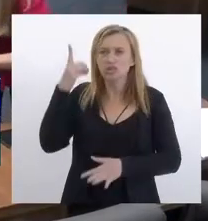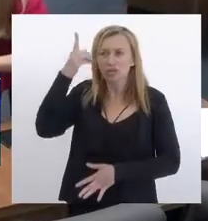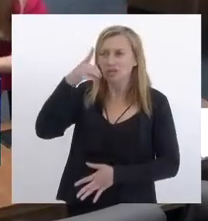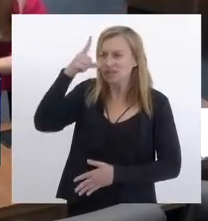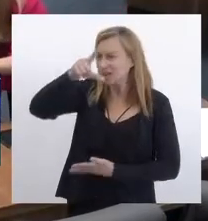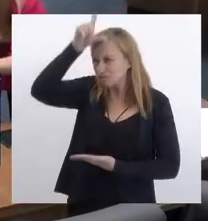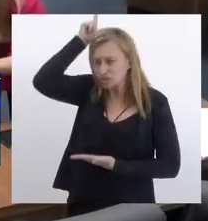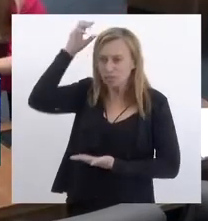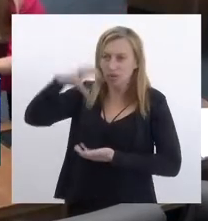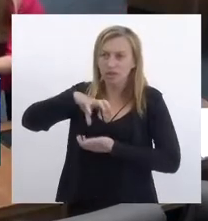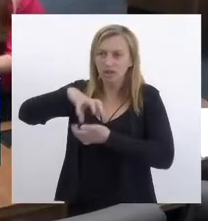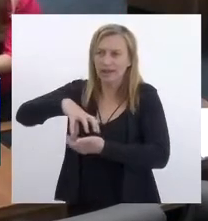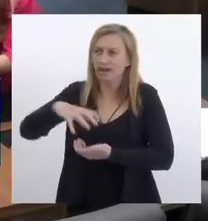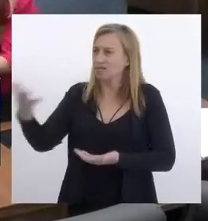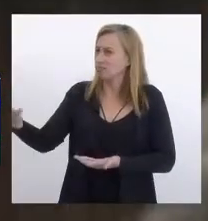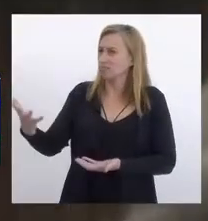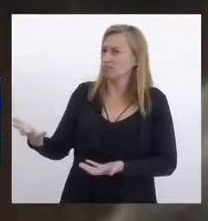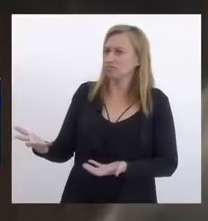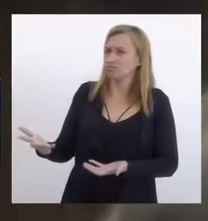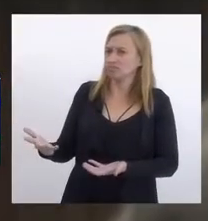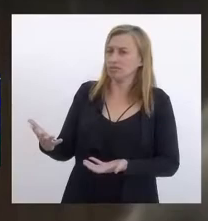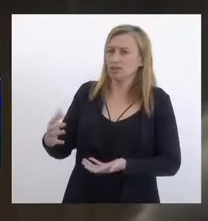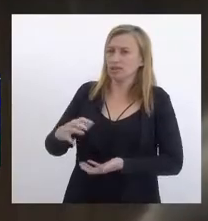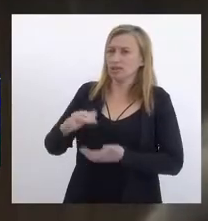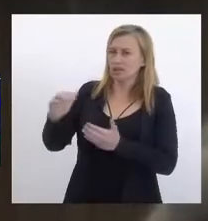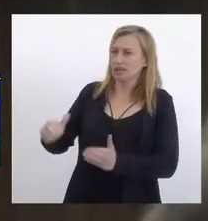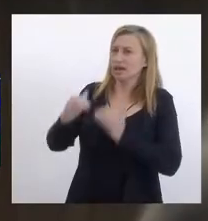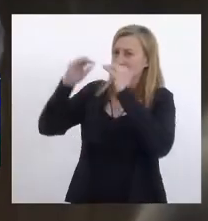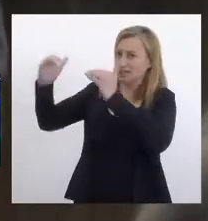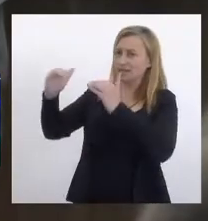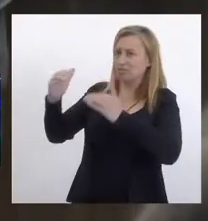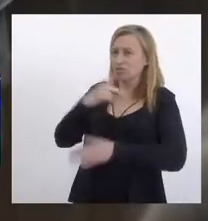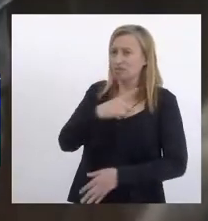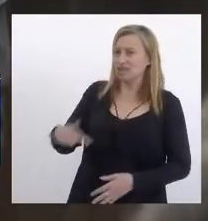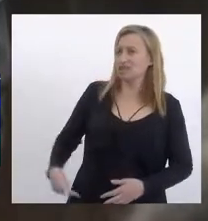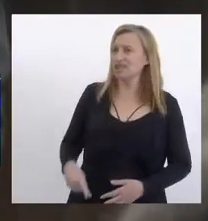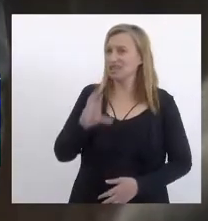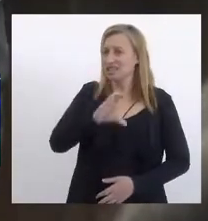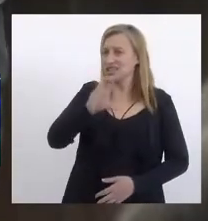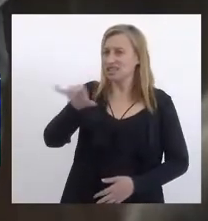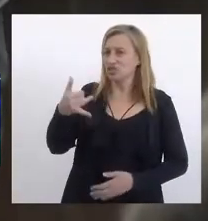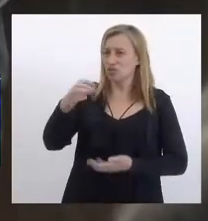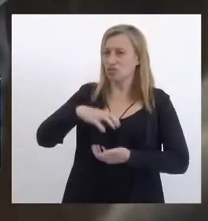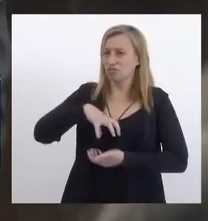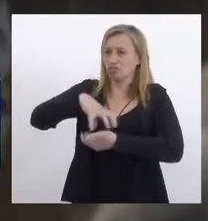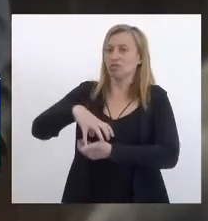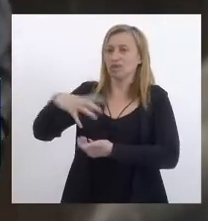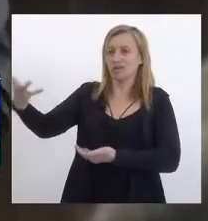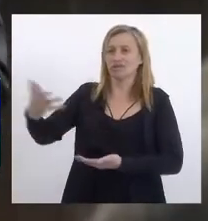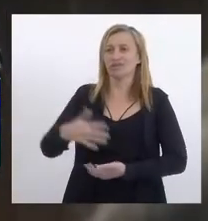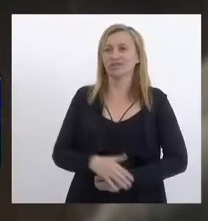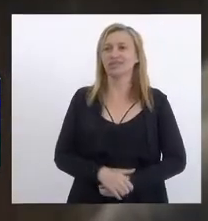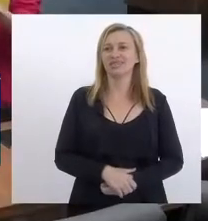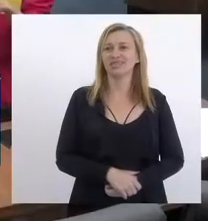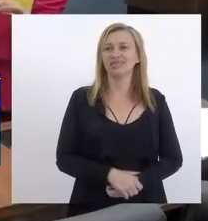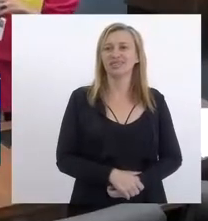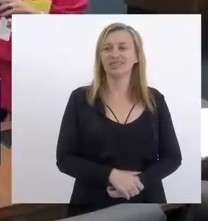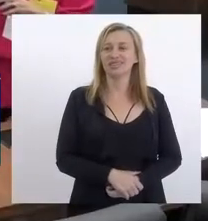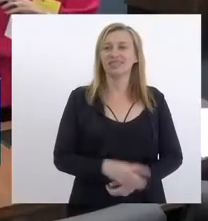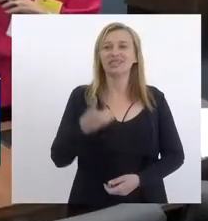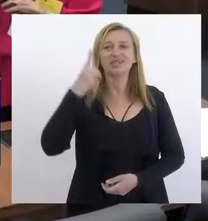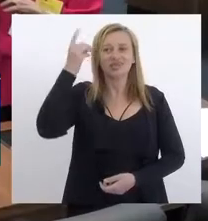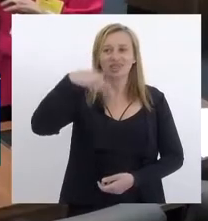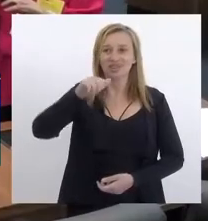decano. Vale o parecer. Está acima do presidente. Vale okay. O parecer CCJ. Do presidente. Deputado. Deputado Noel